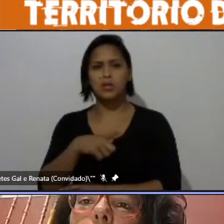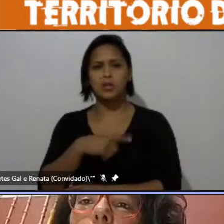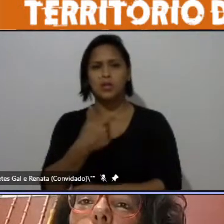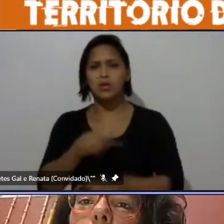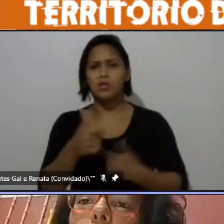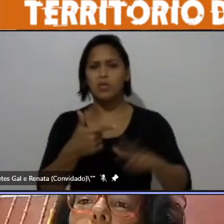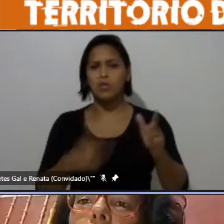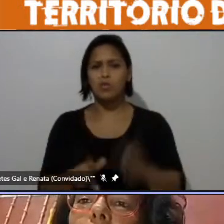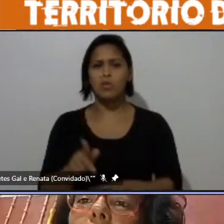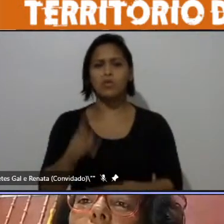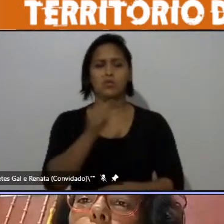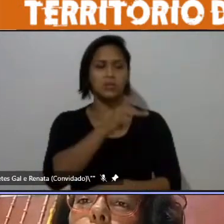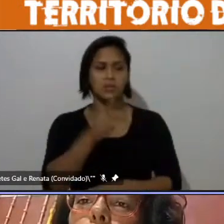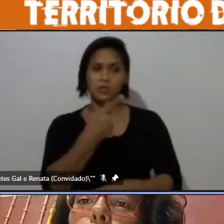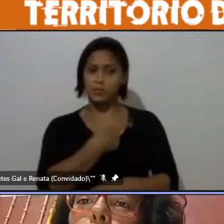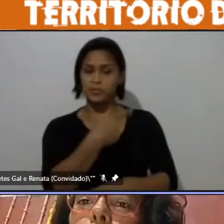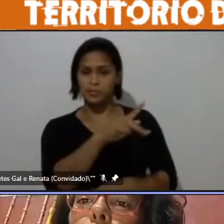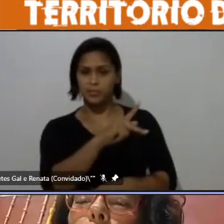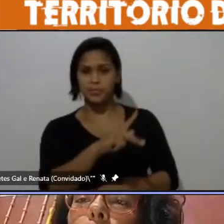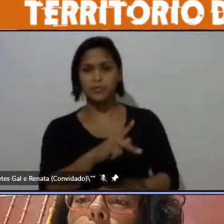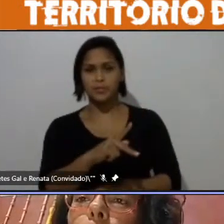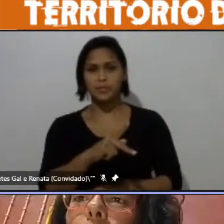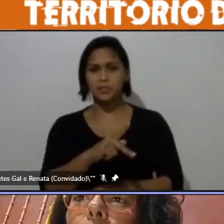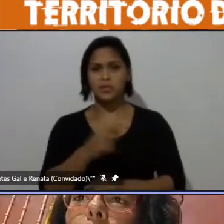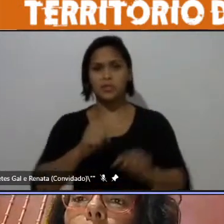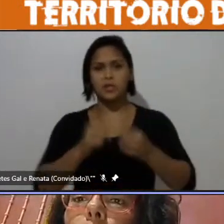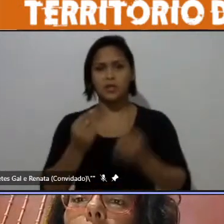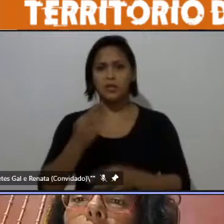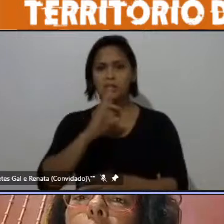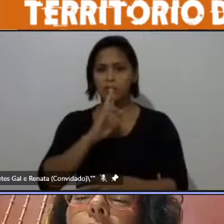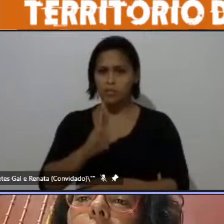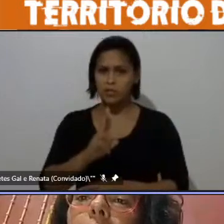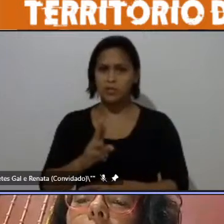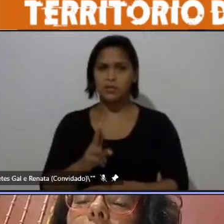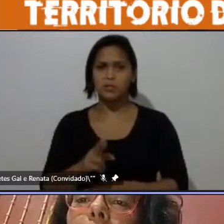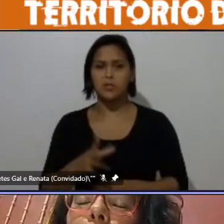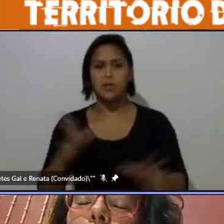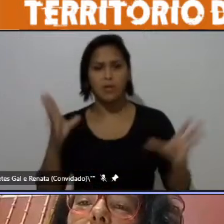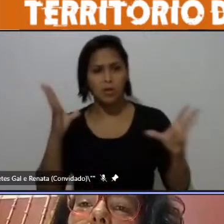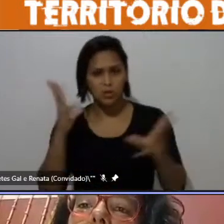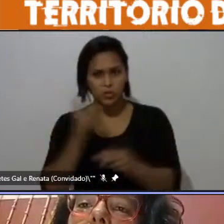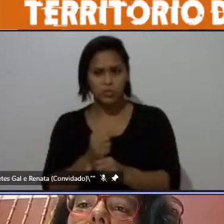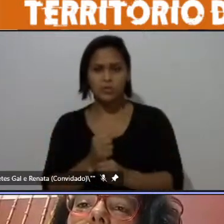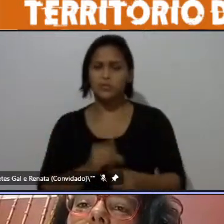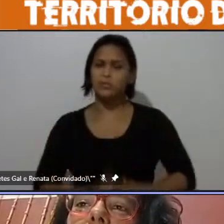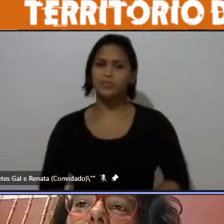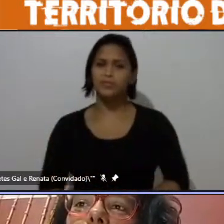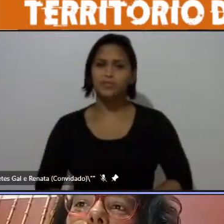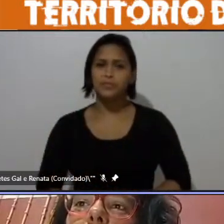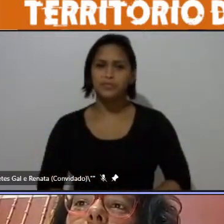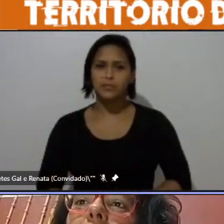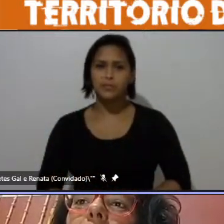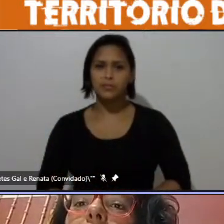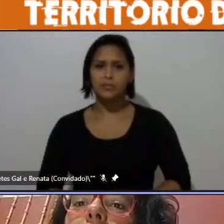outras perguntas para você, né? Então, vou fazer uma resposta aqui mais focada. Então,